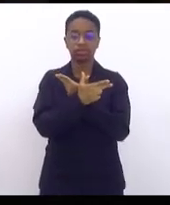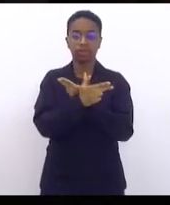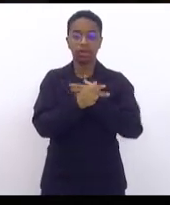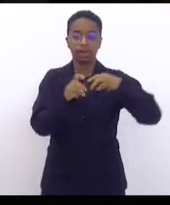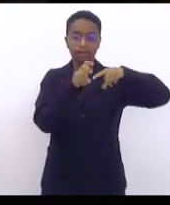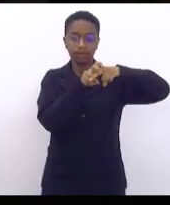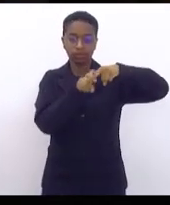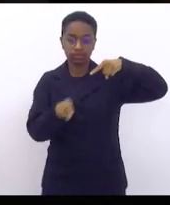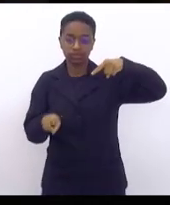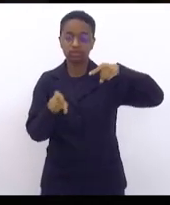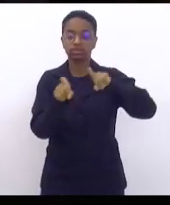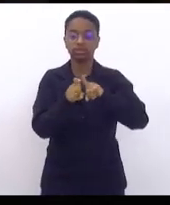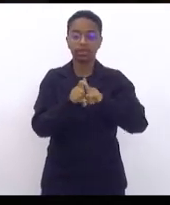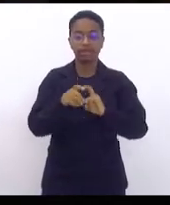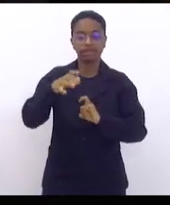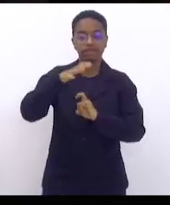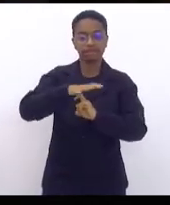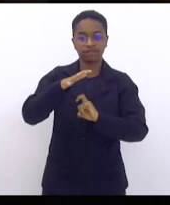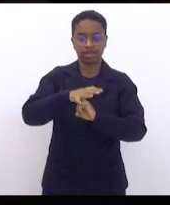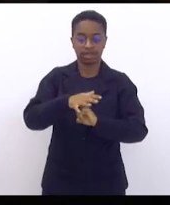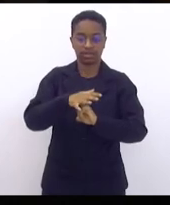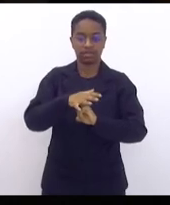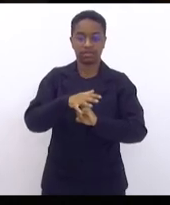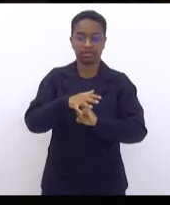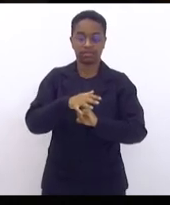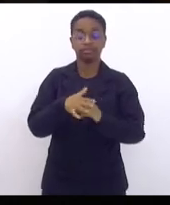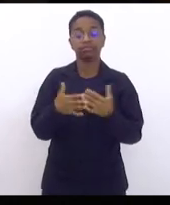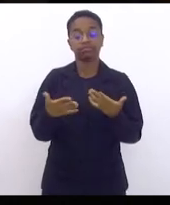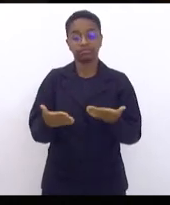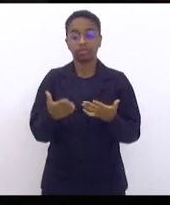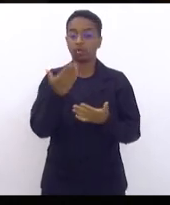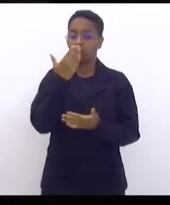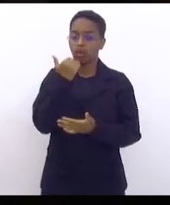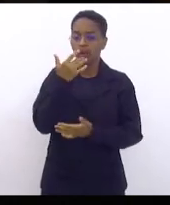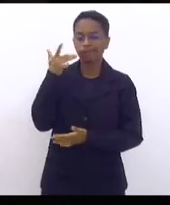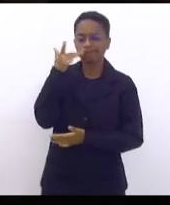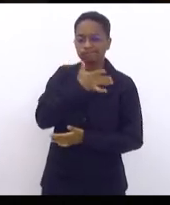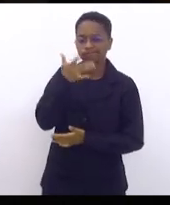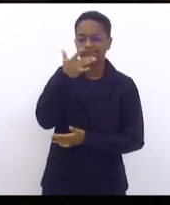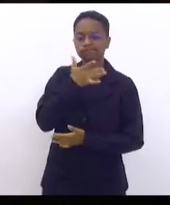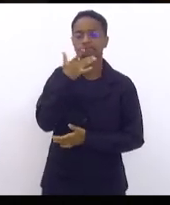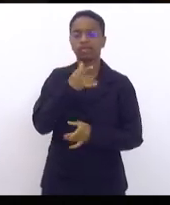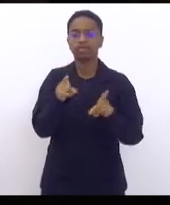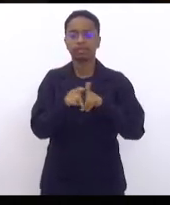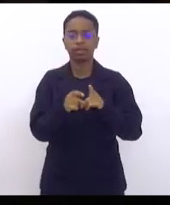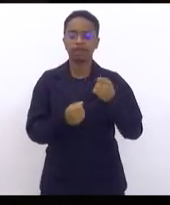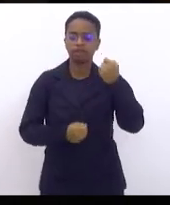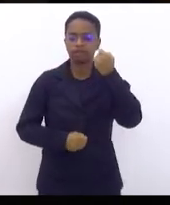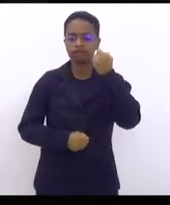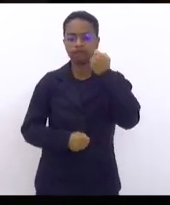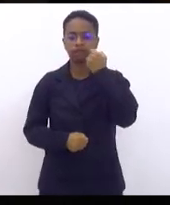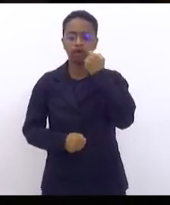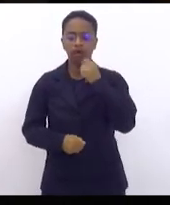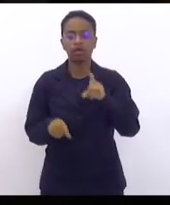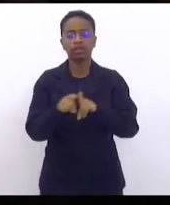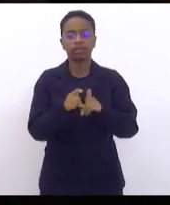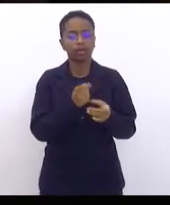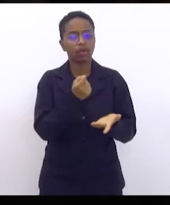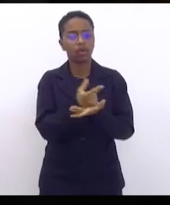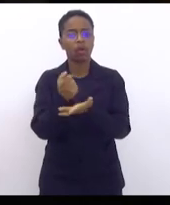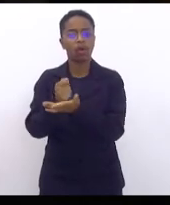a Feira de Tradições Nordestinas. Vai comer uma boa comida, dançar um bom forró, comprar um